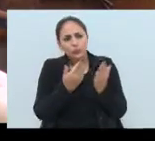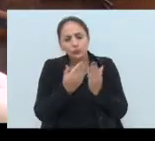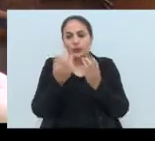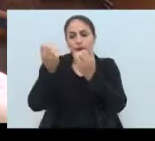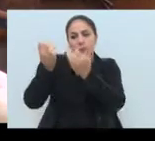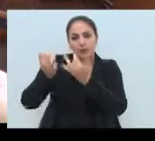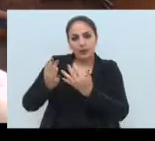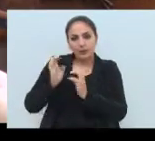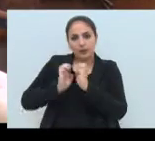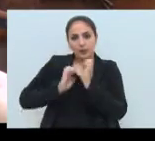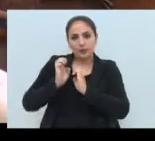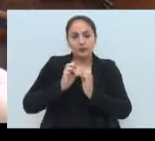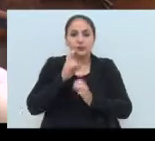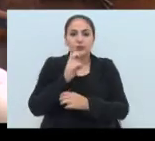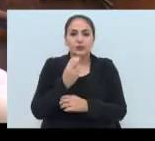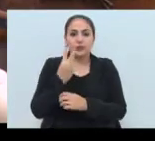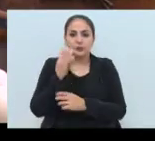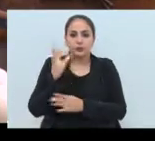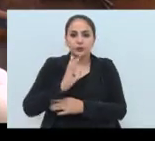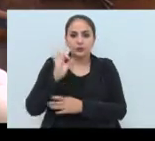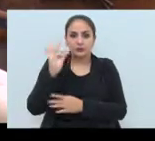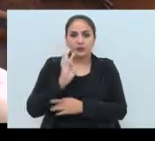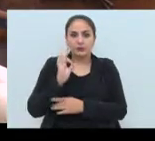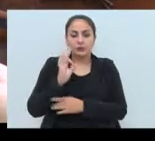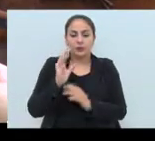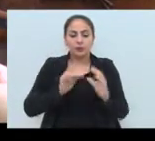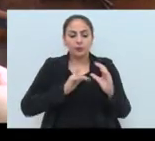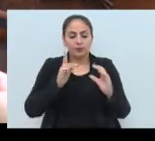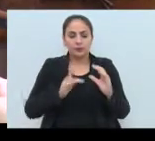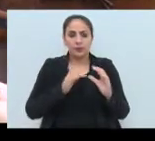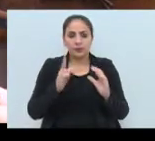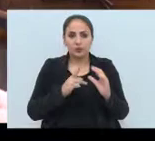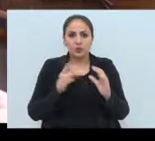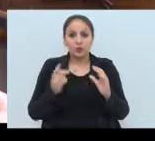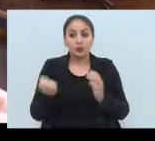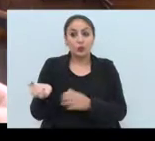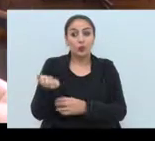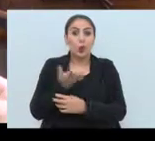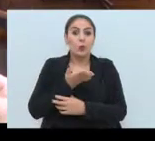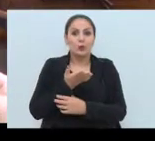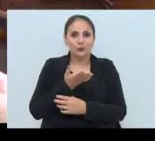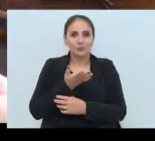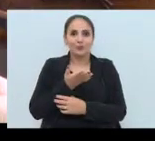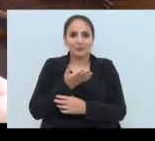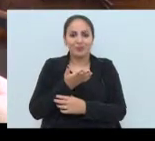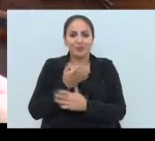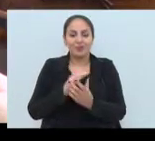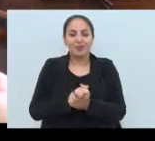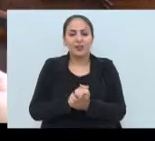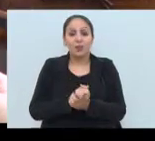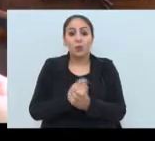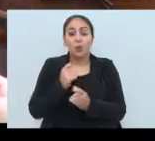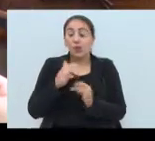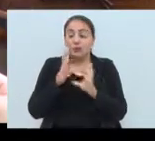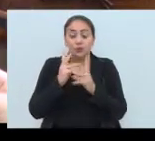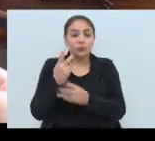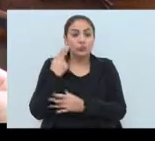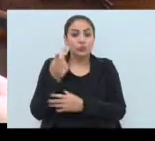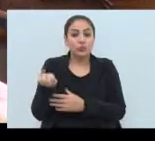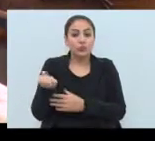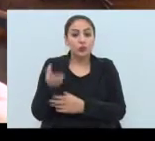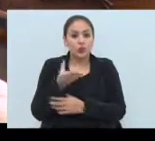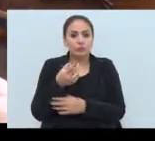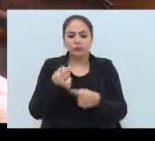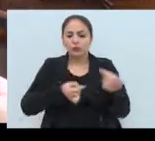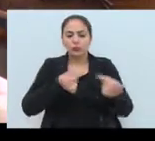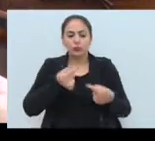mais de 52% da Câmara de Vereadores foi renovada, então os vereadores, a maioria dos vereadores são novos, não discutiram o marco